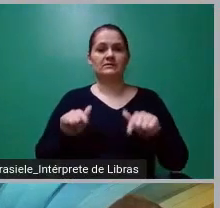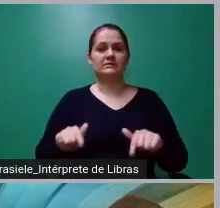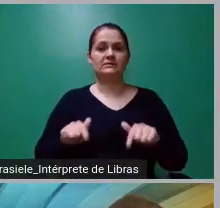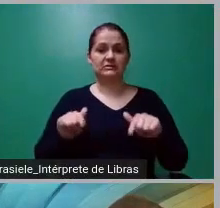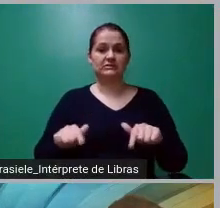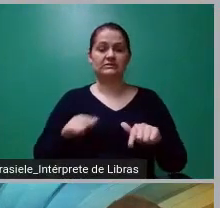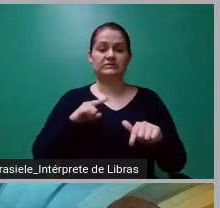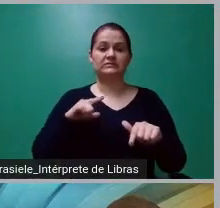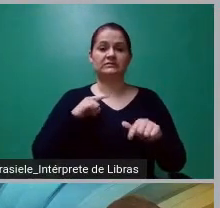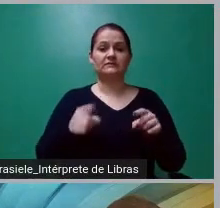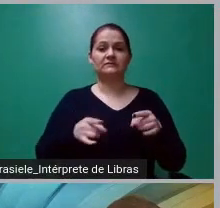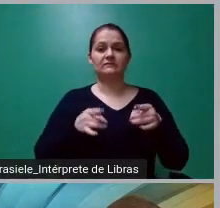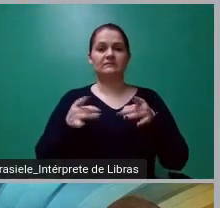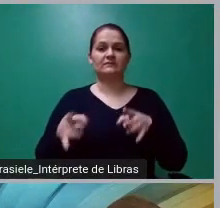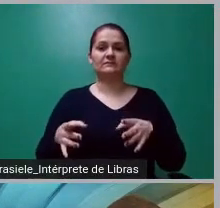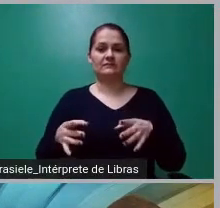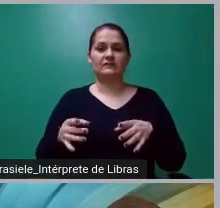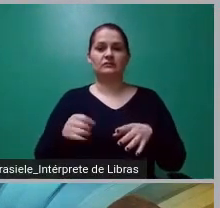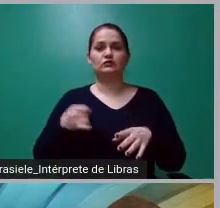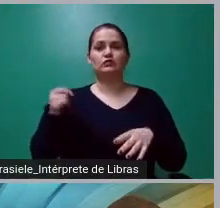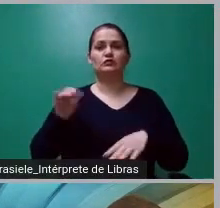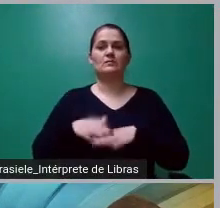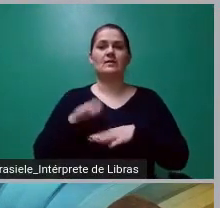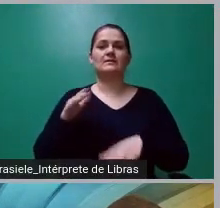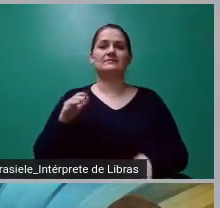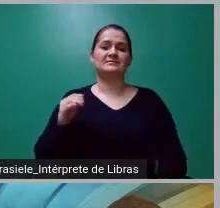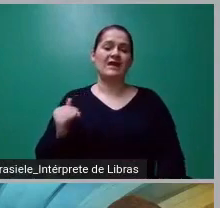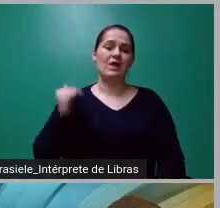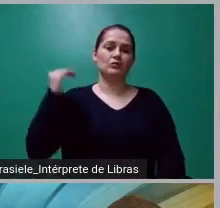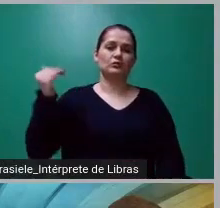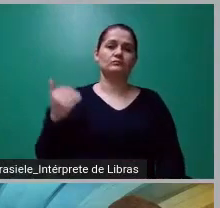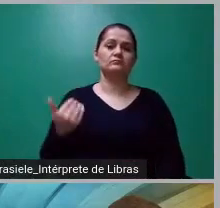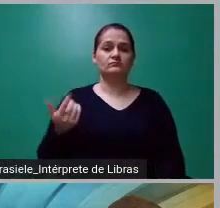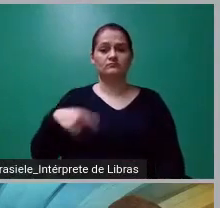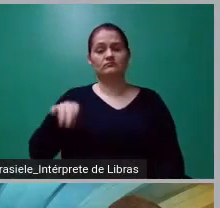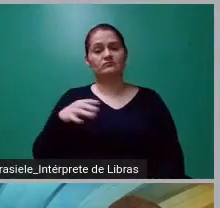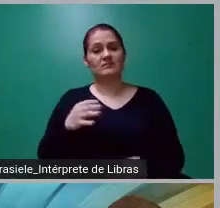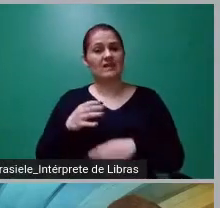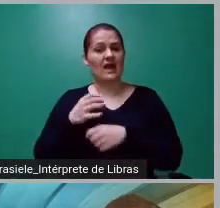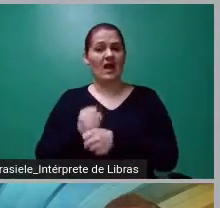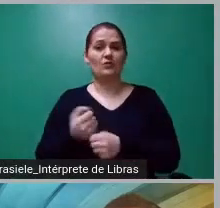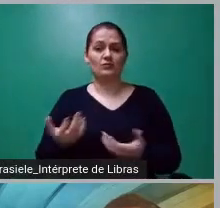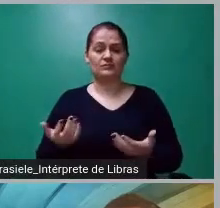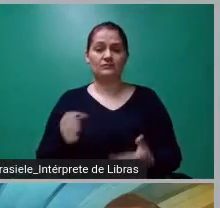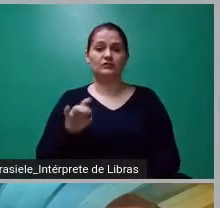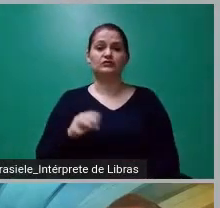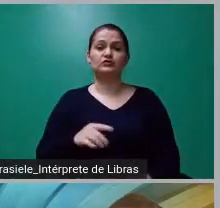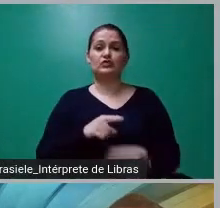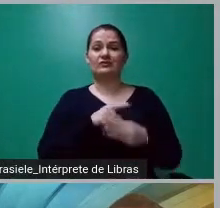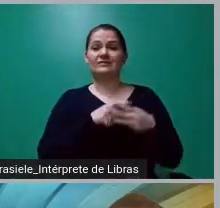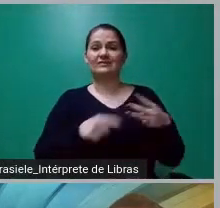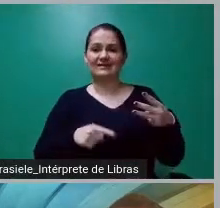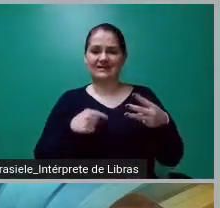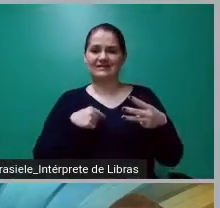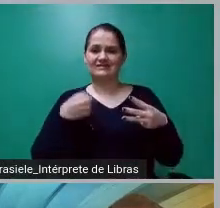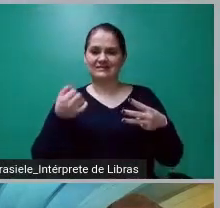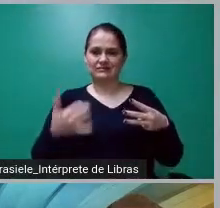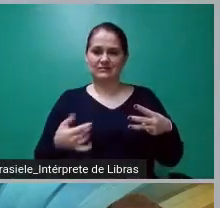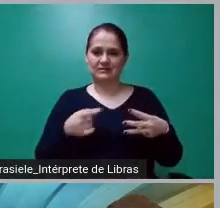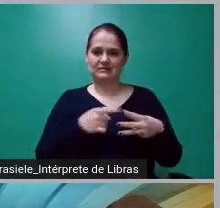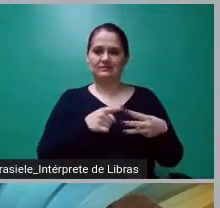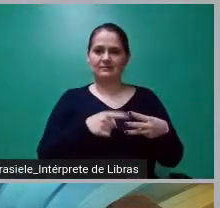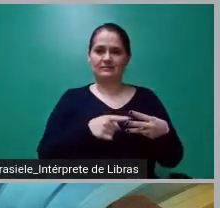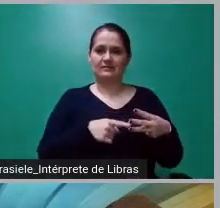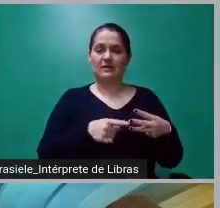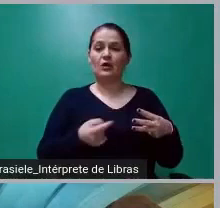sendo vendidos com juros muito mais altos que isso. Gente, faz a conta. Só esses 3 mecanismos que eu citei aqui dá quase